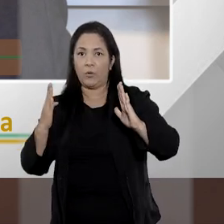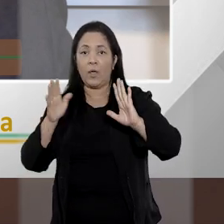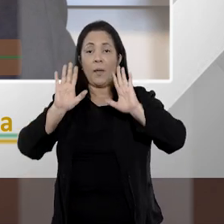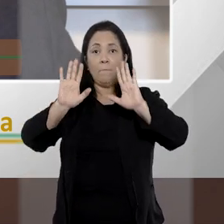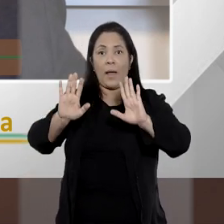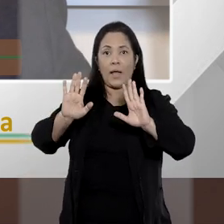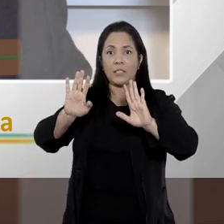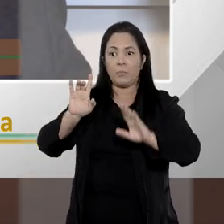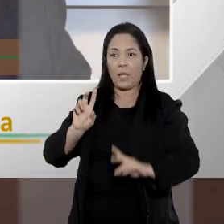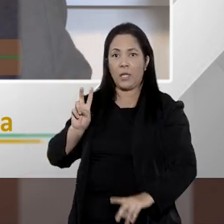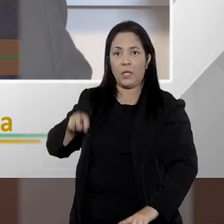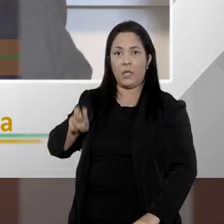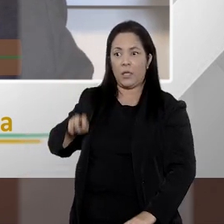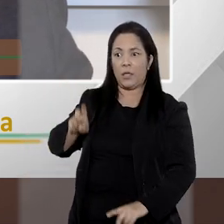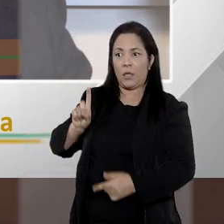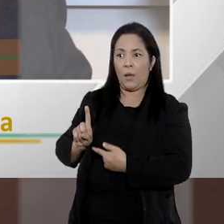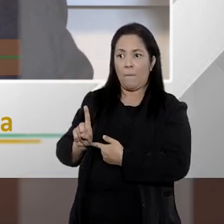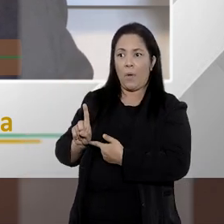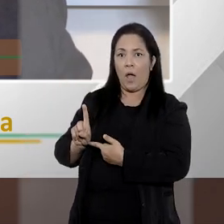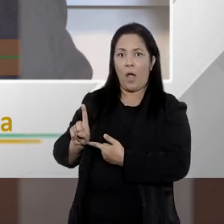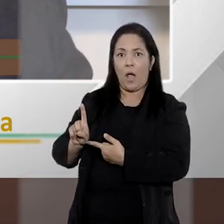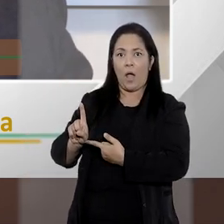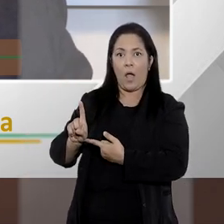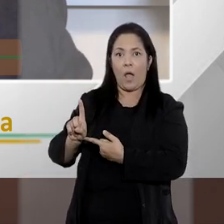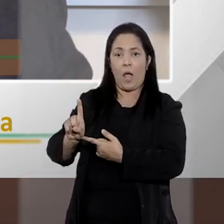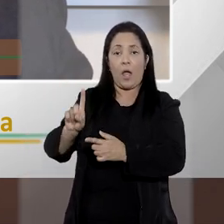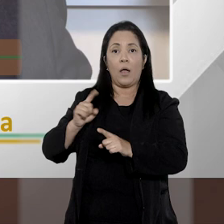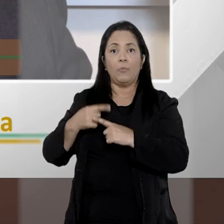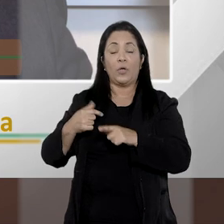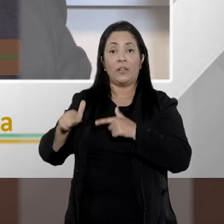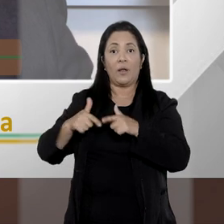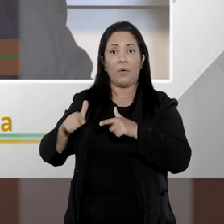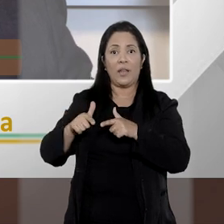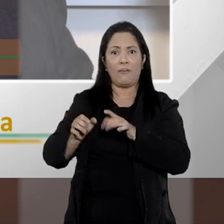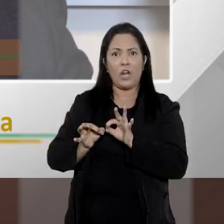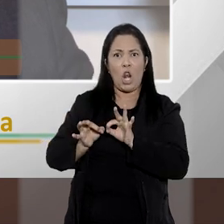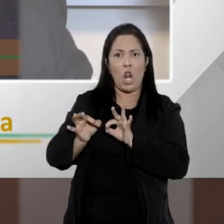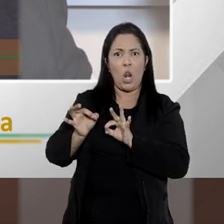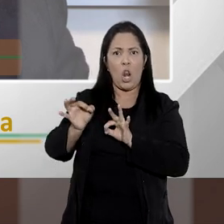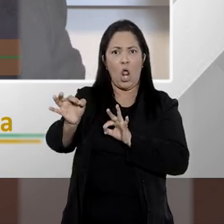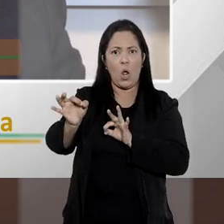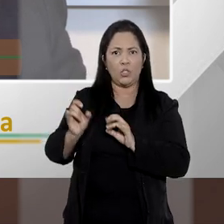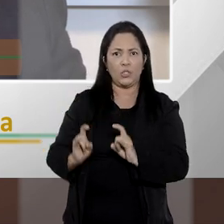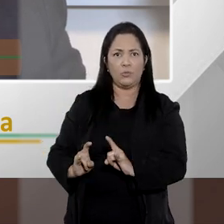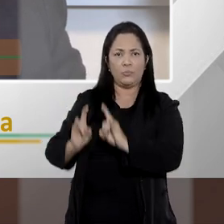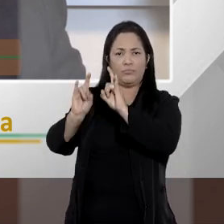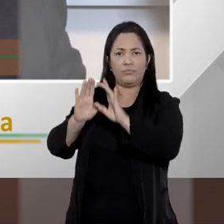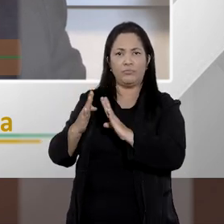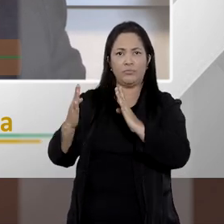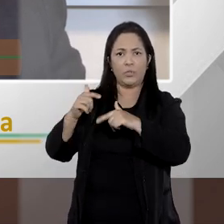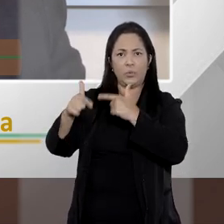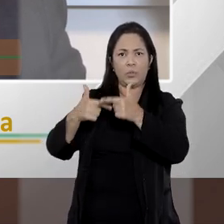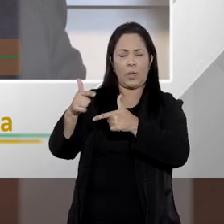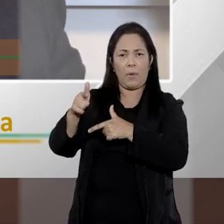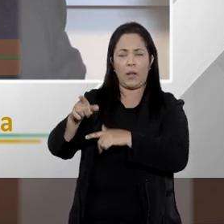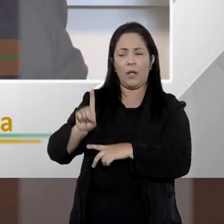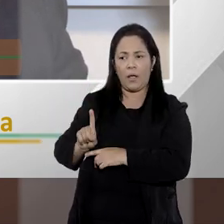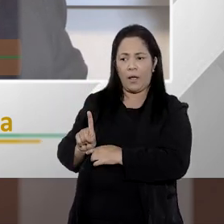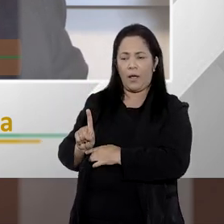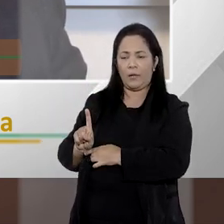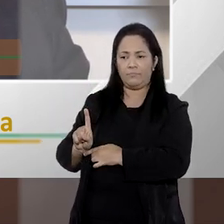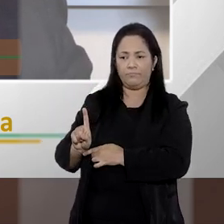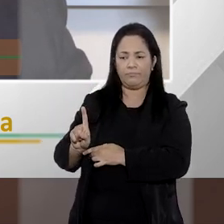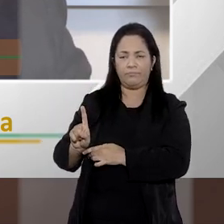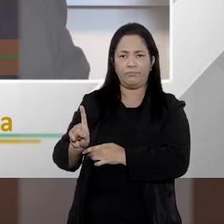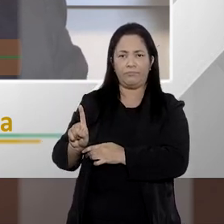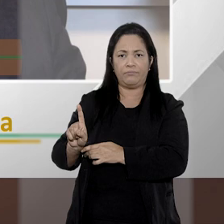o seu emprego no outro lado da cidade, ele morador periférico, como costuma ser a situação financeira das pessoas que